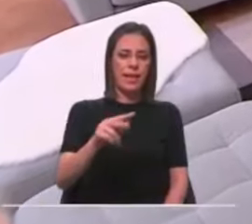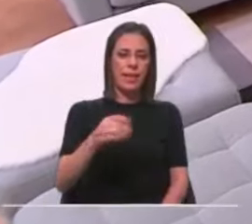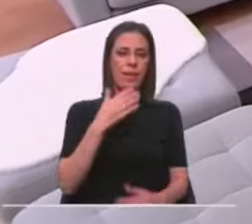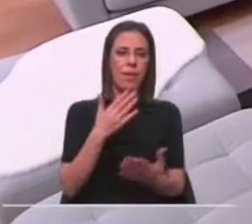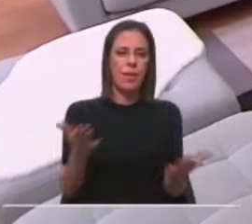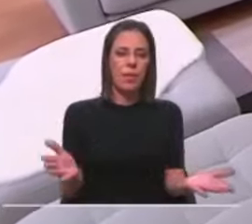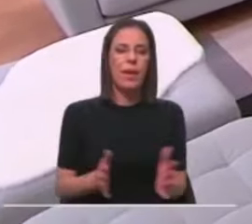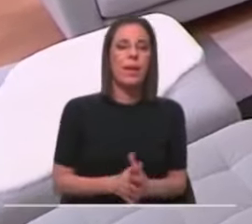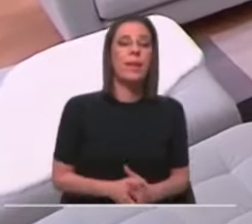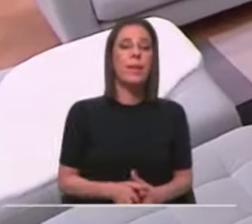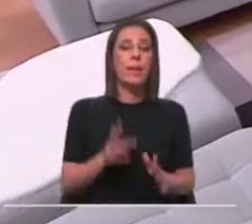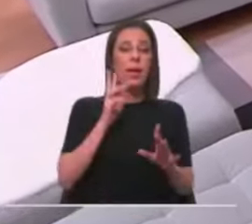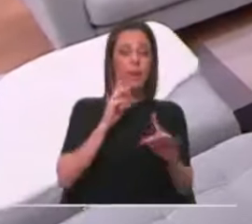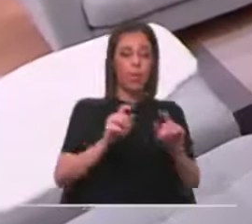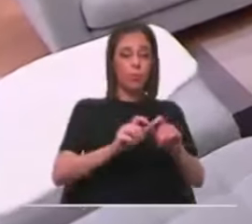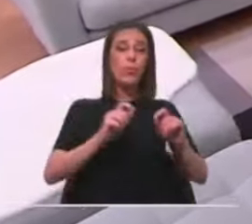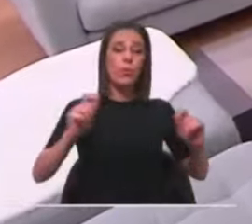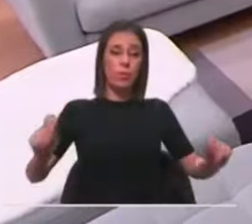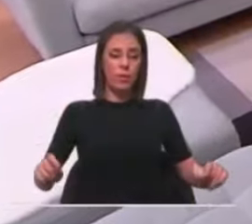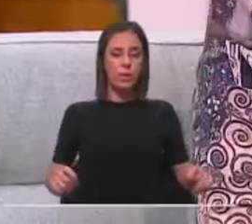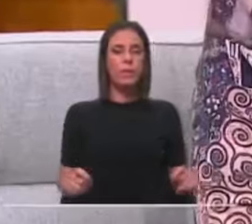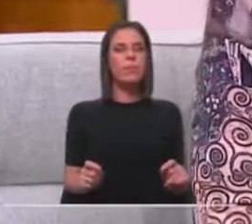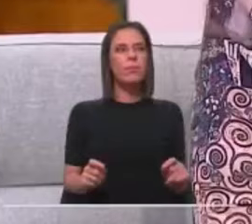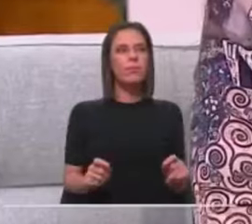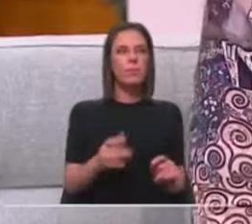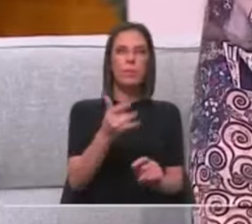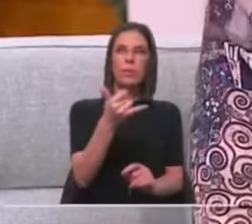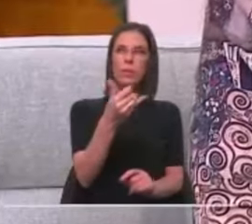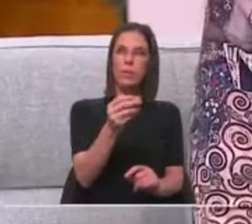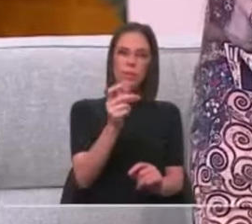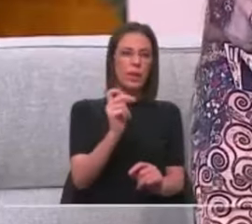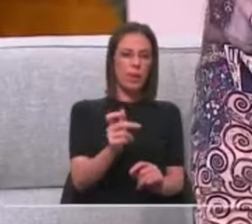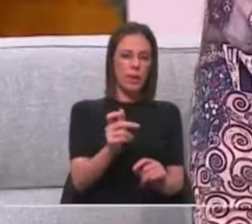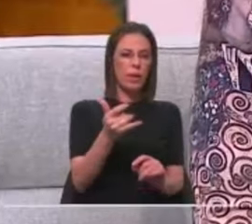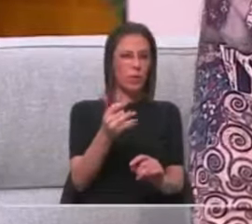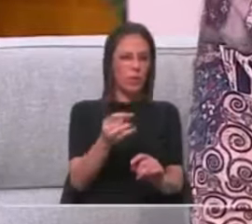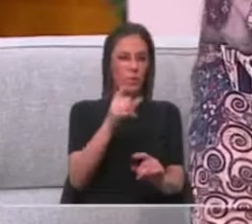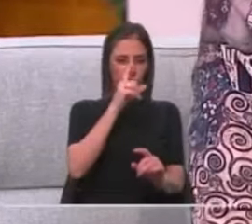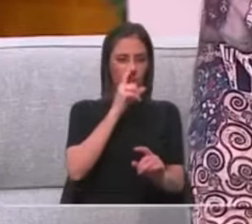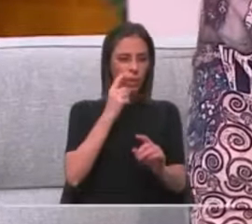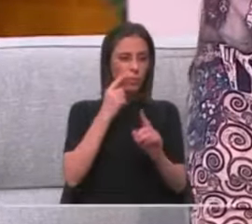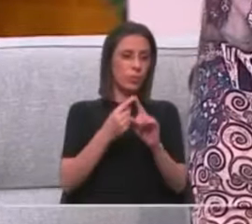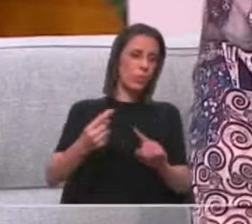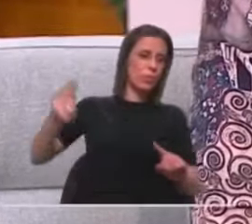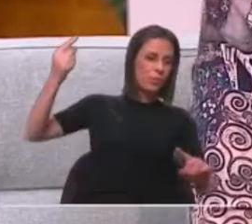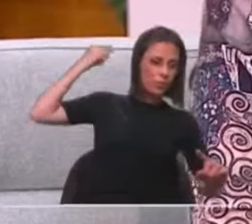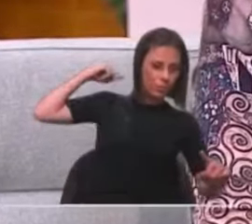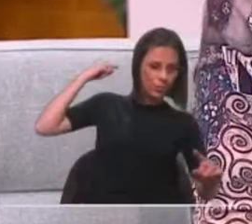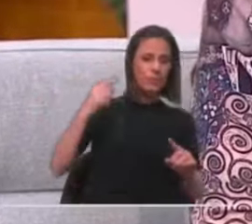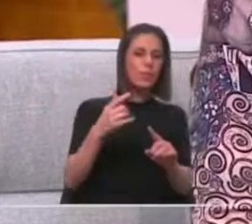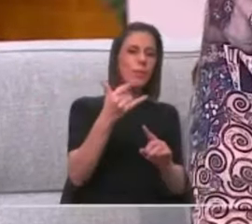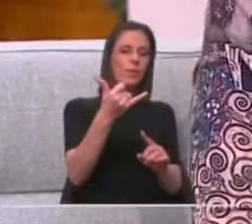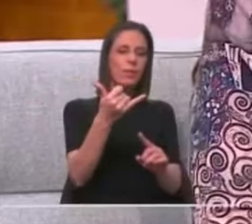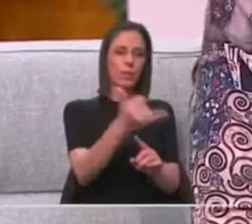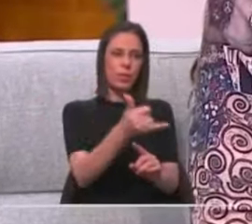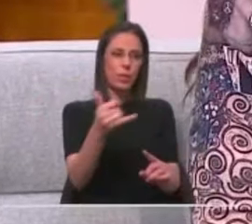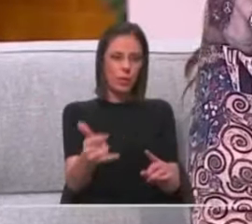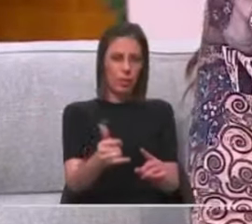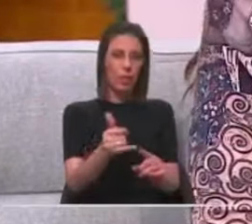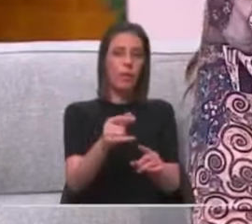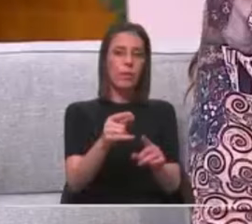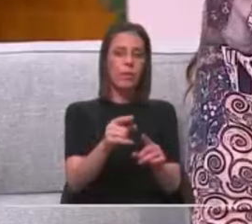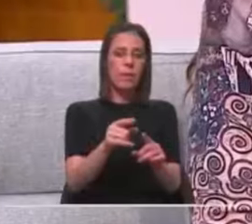Portanto, agora vamos viajar, Gisela, cerca de 20 anos. 20 e poucos anos. Vamos recuar 20 e poucos anos até